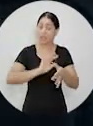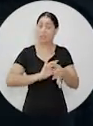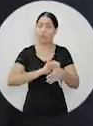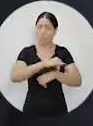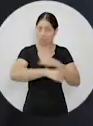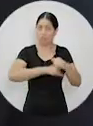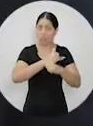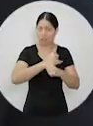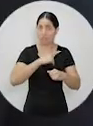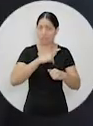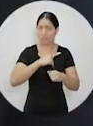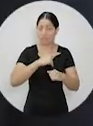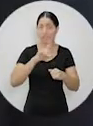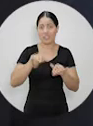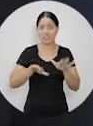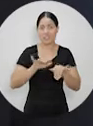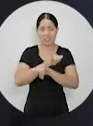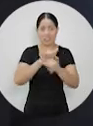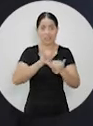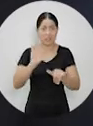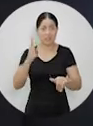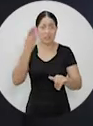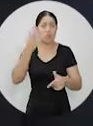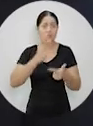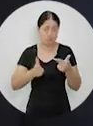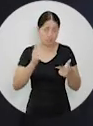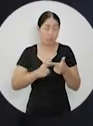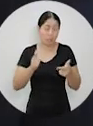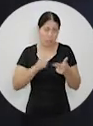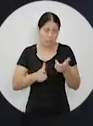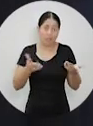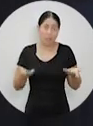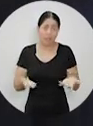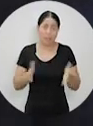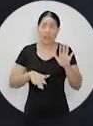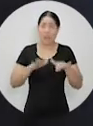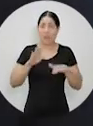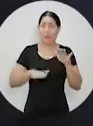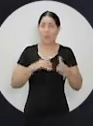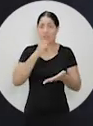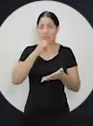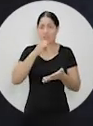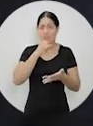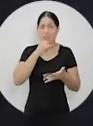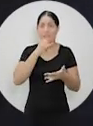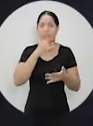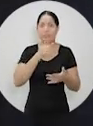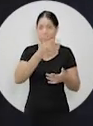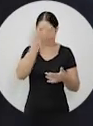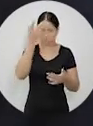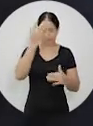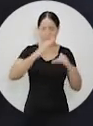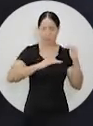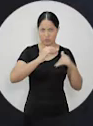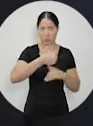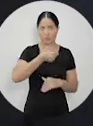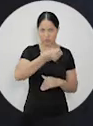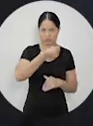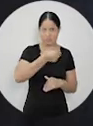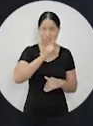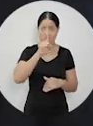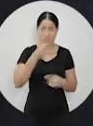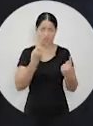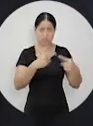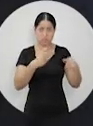news são um problema, então já existiram no Brasil alguns casos de jornalistas que foram